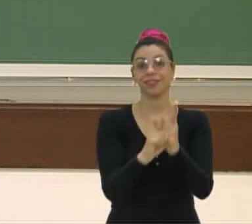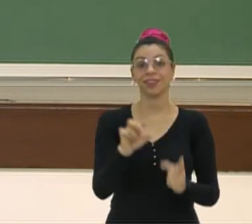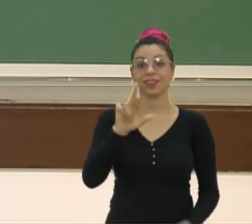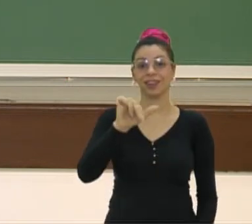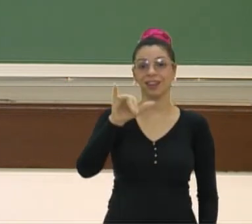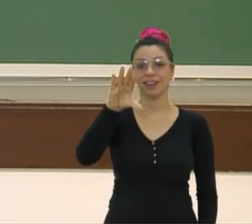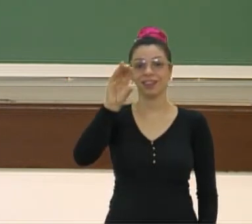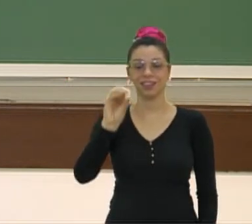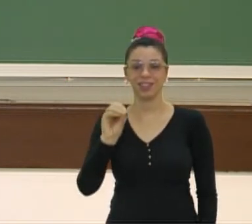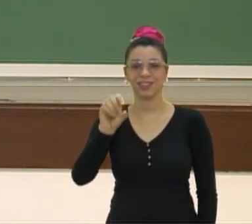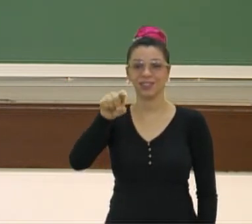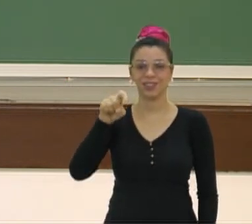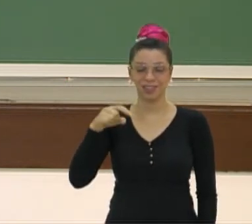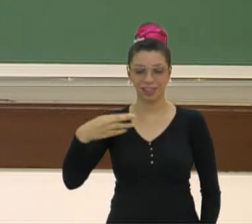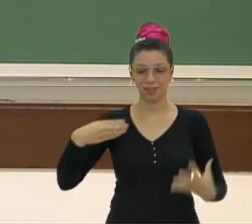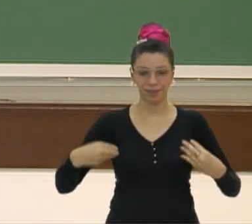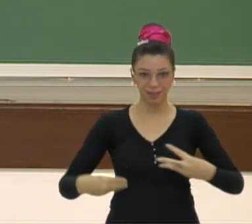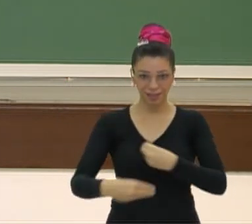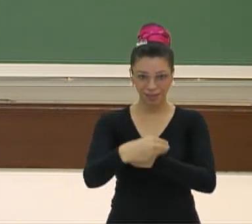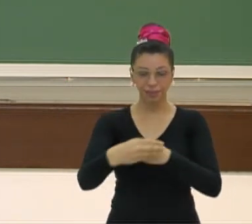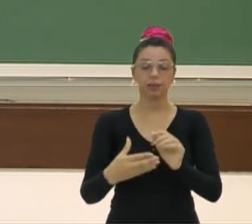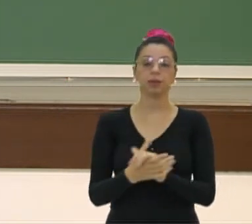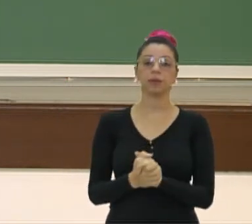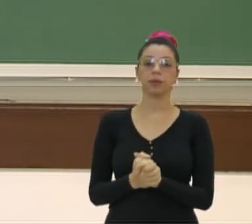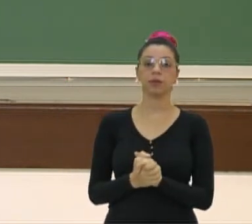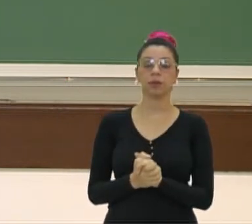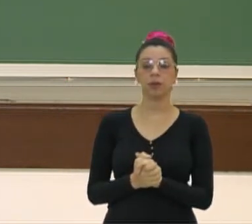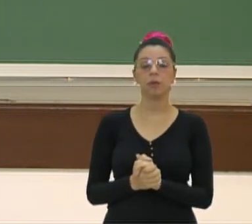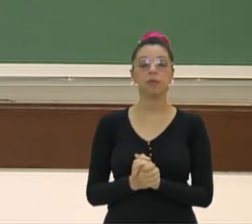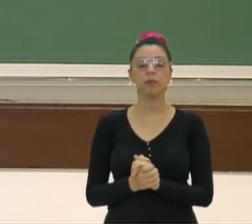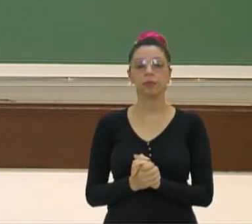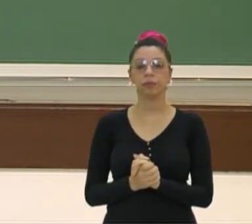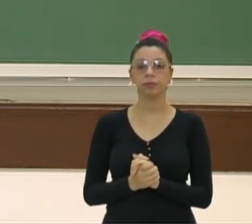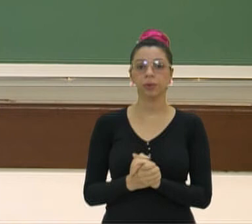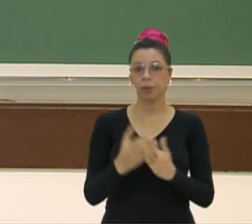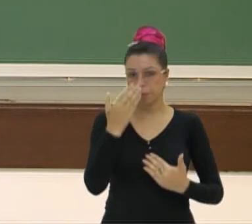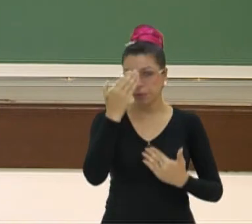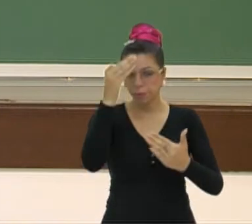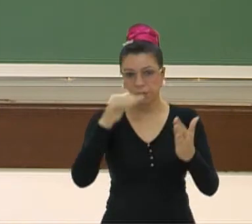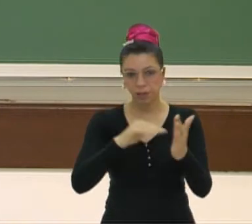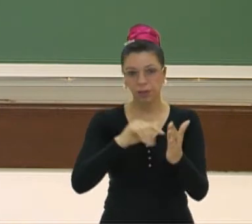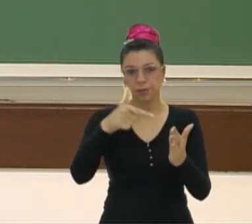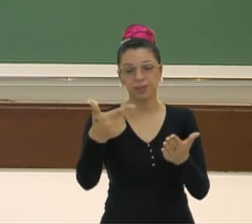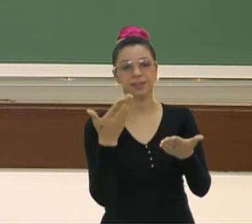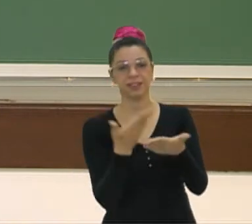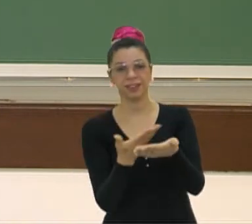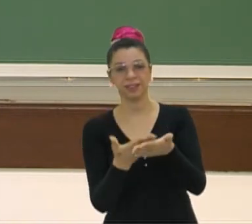o raio-x. Ok? Stay home, be safe and see you.